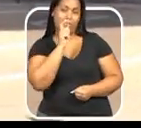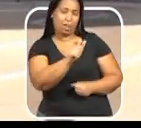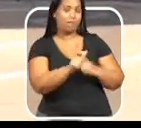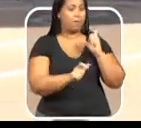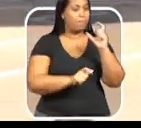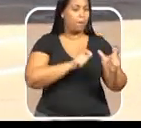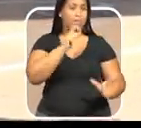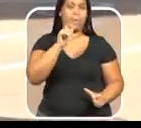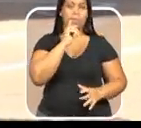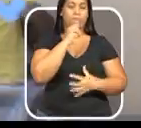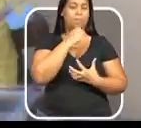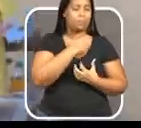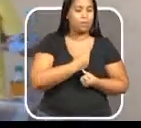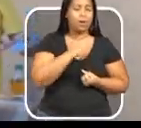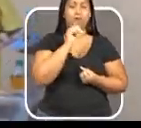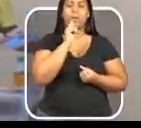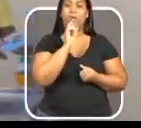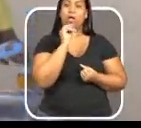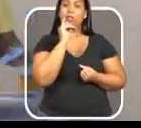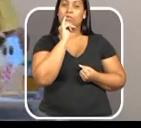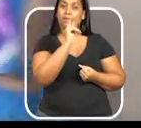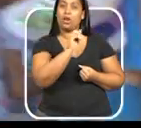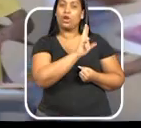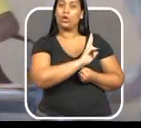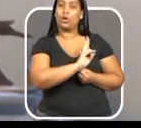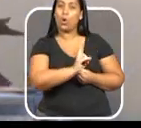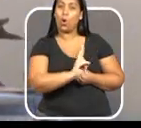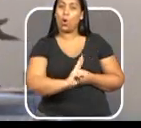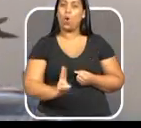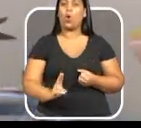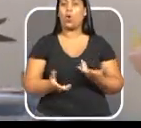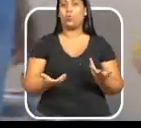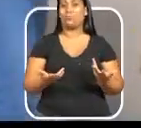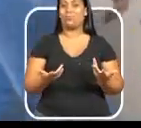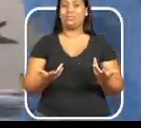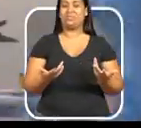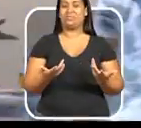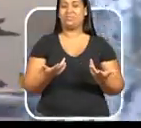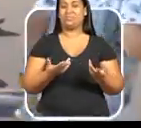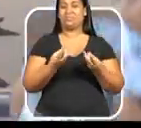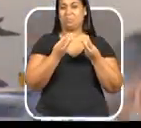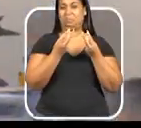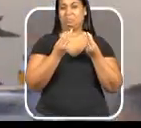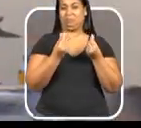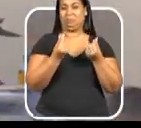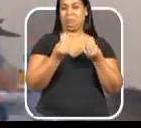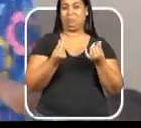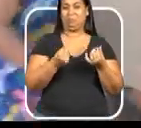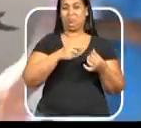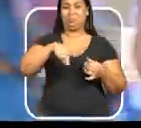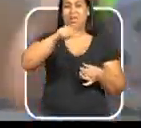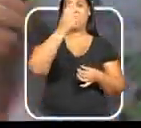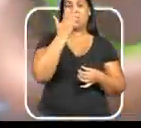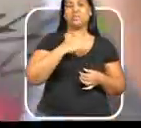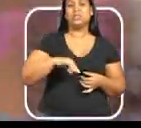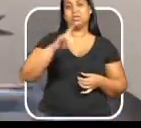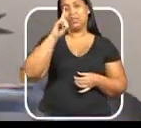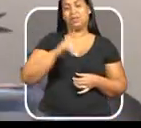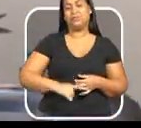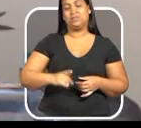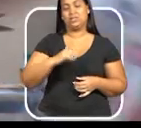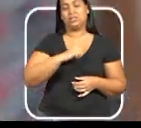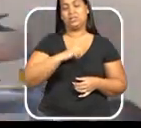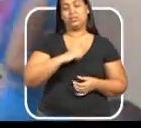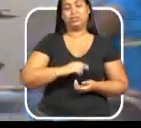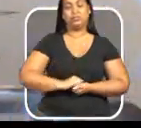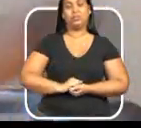xingavam, diziam nomes pejorativos com relação àquelas crianças que eram deficientes.